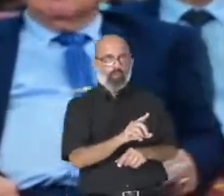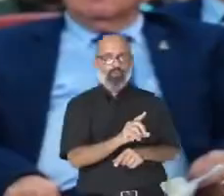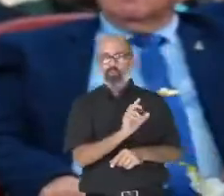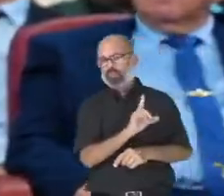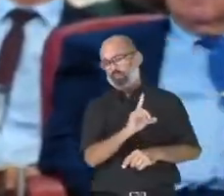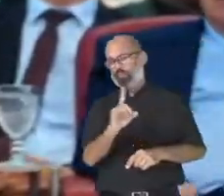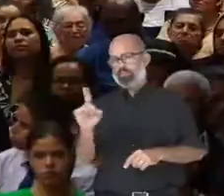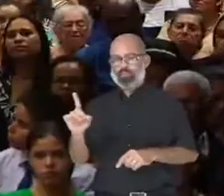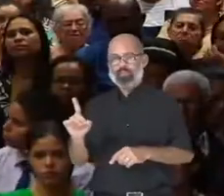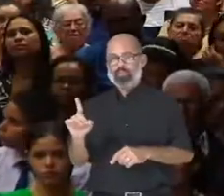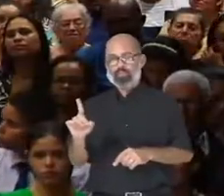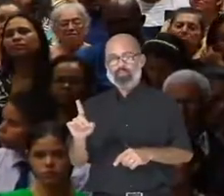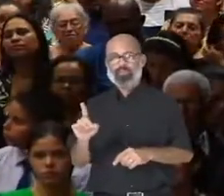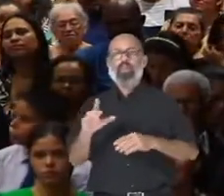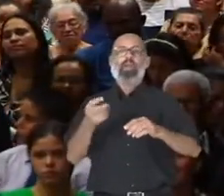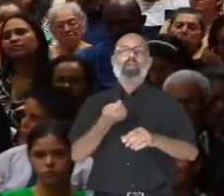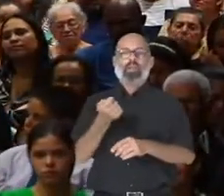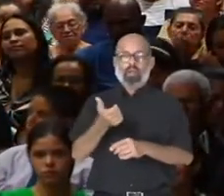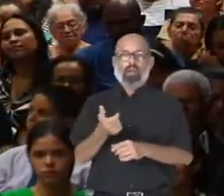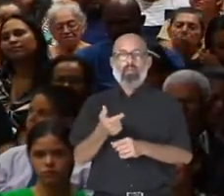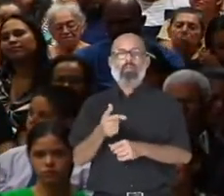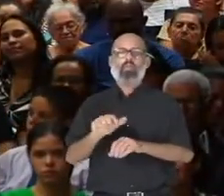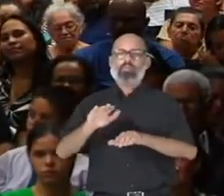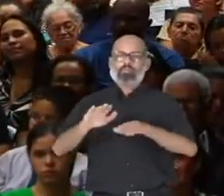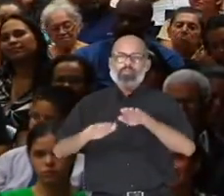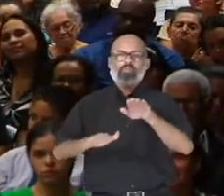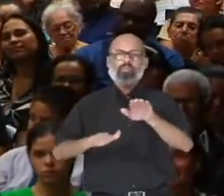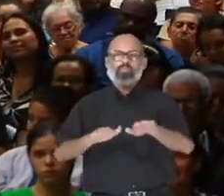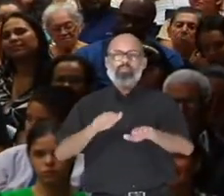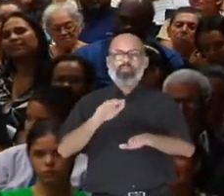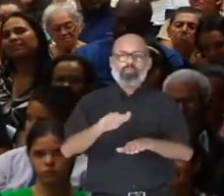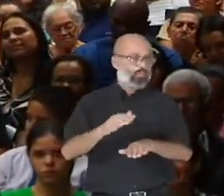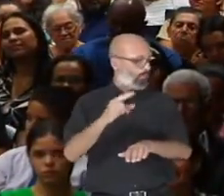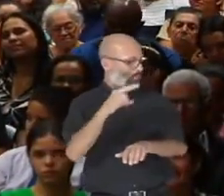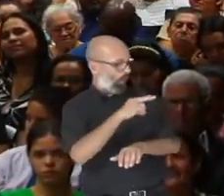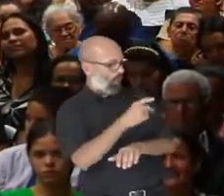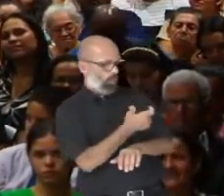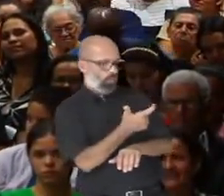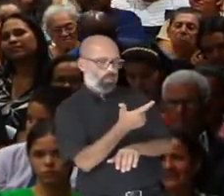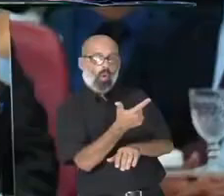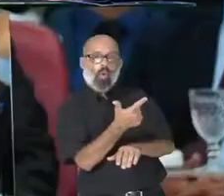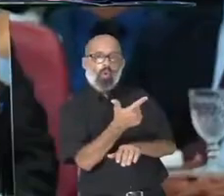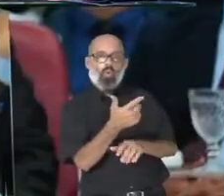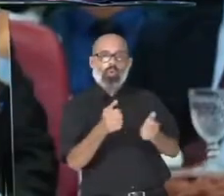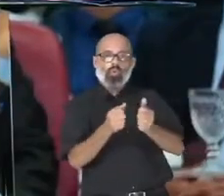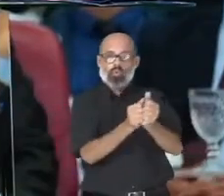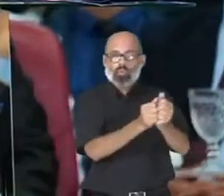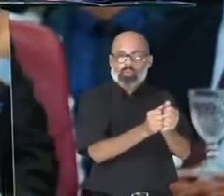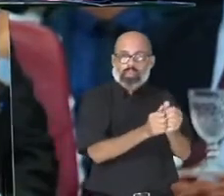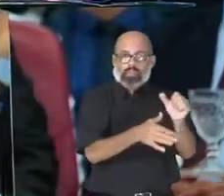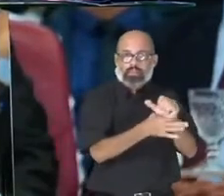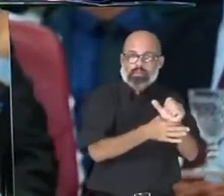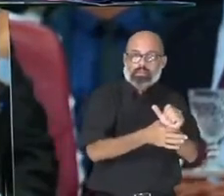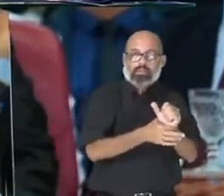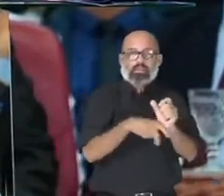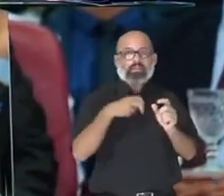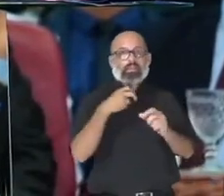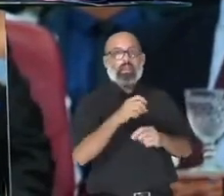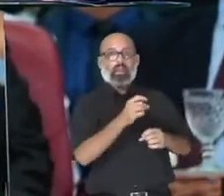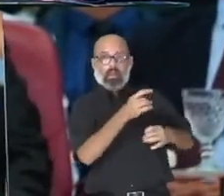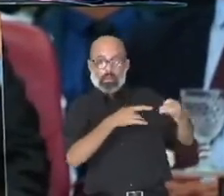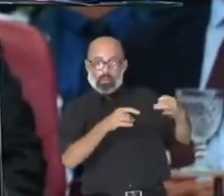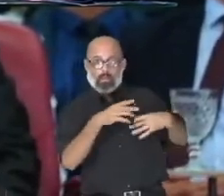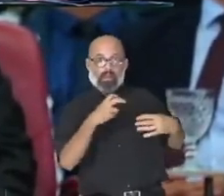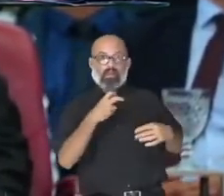as costas. Daqui a pouco ele escuta uns passinhos, ele olha para trás, está os 12. Imagina os 12, um agarrado no outro, com medo da voz dele,